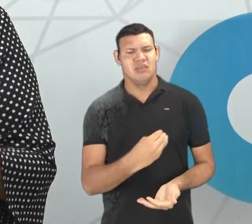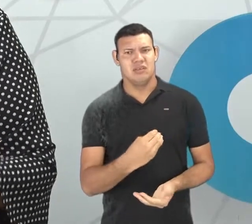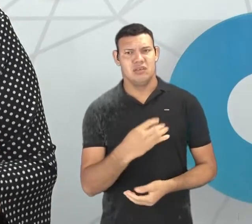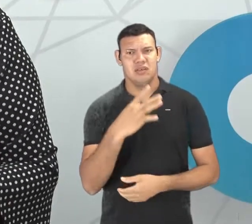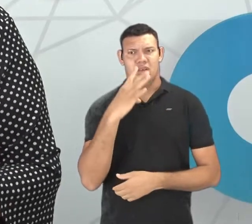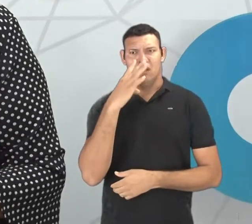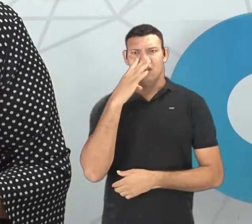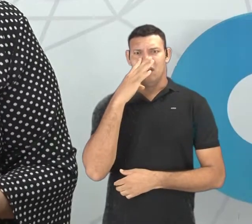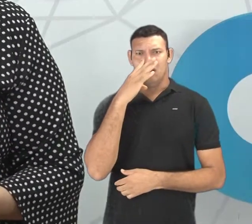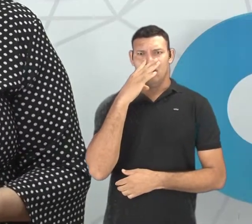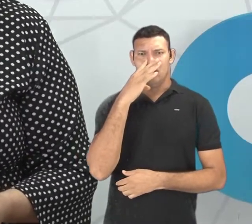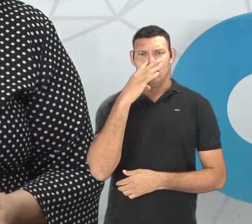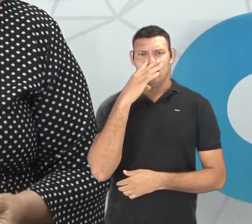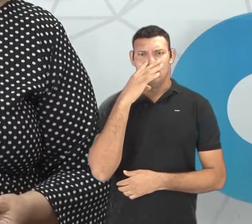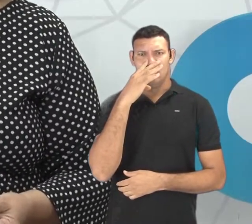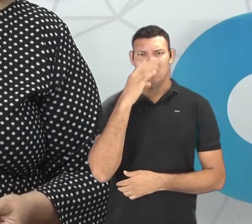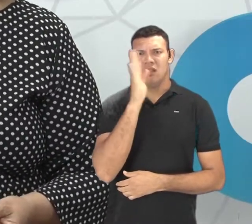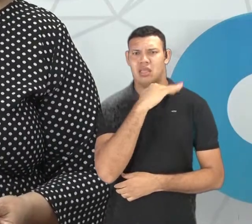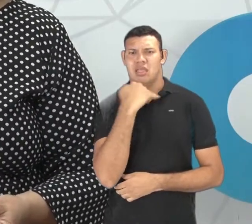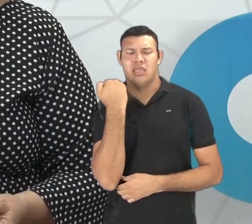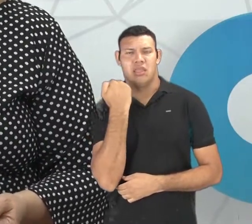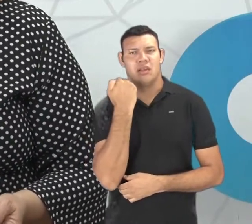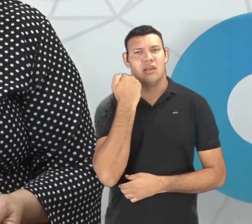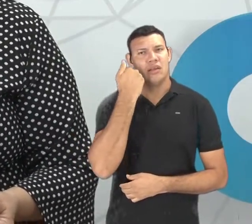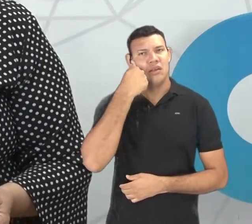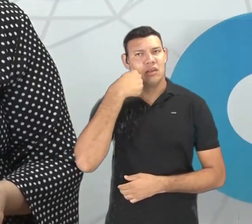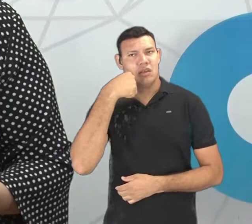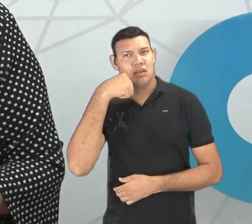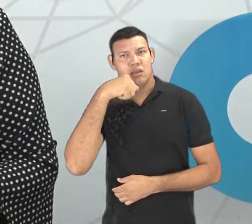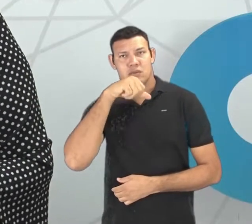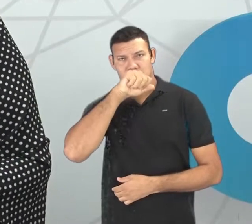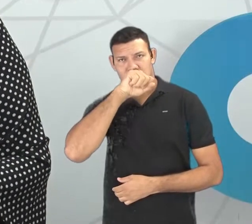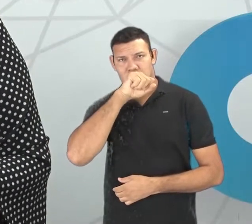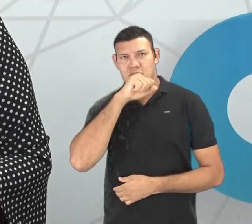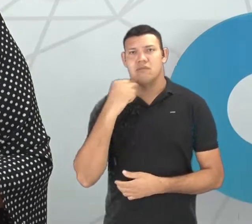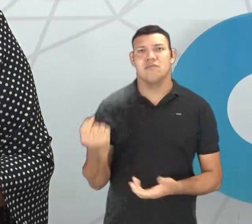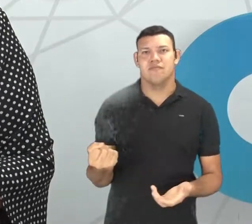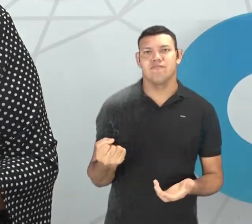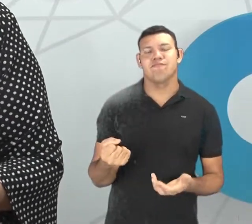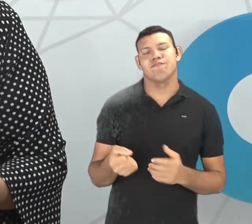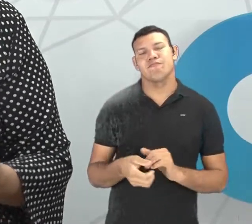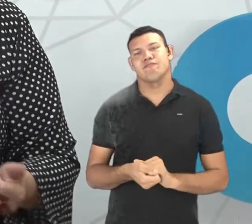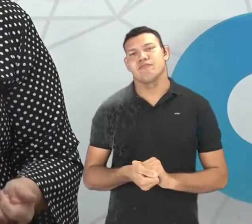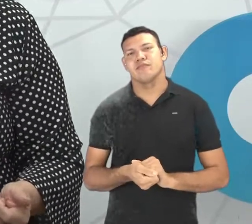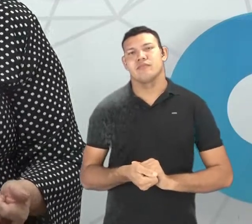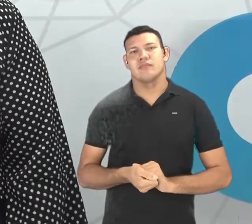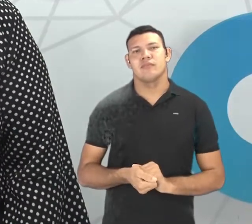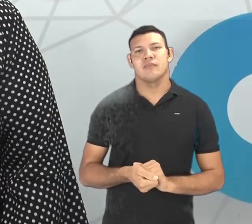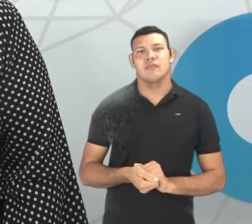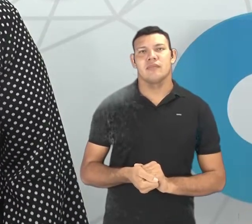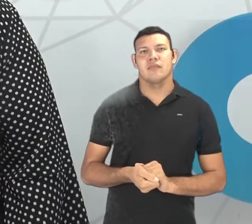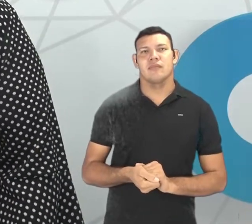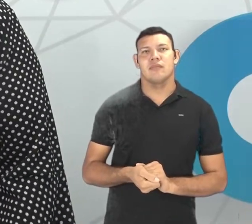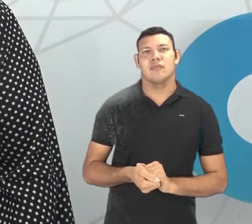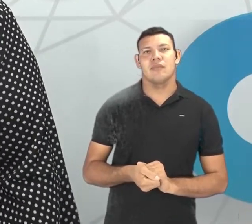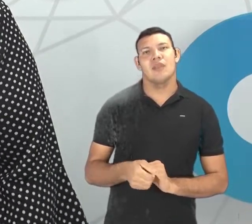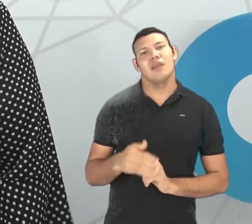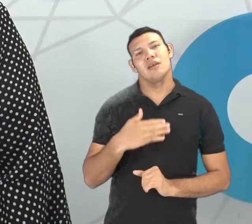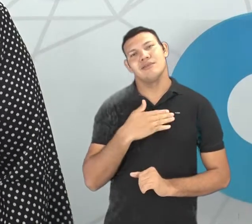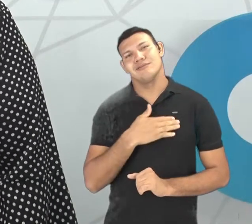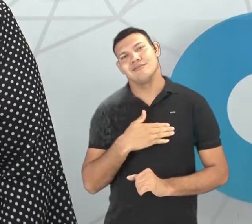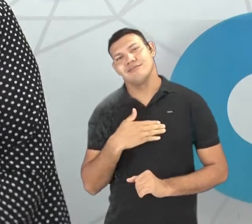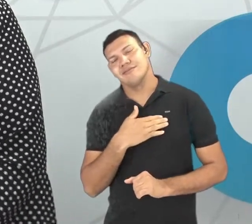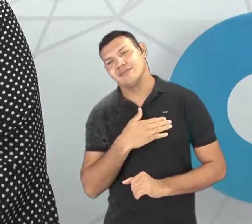filhos que assistiram suas mães serem mortas pelos maridos, pelos companheiros, namorados, enfim. Agora, gostaria